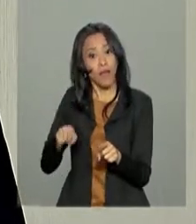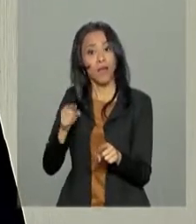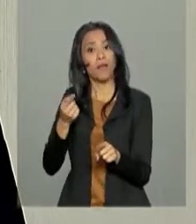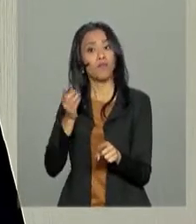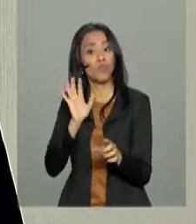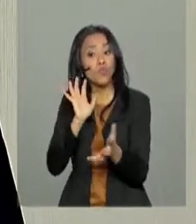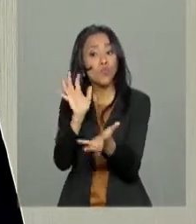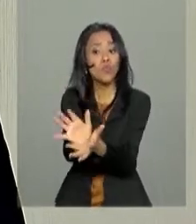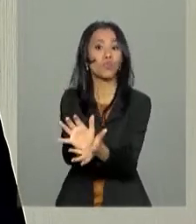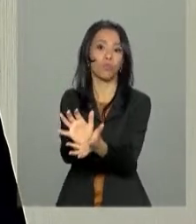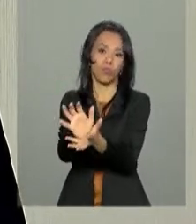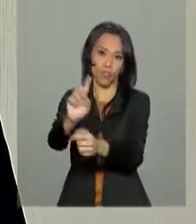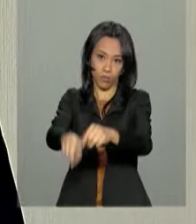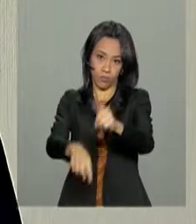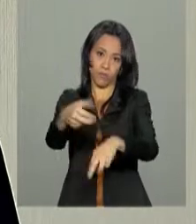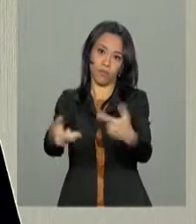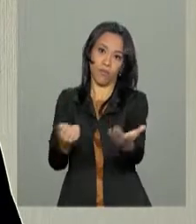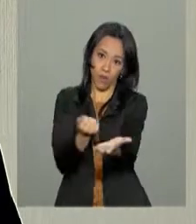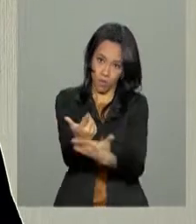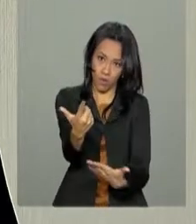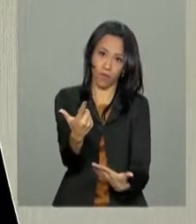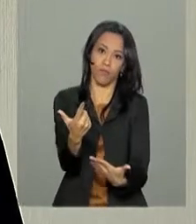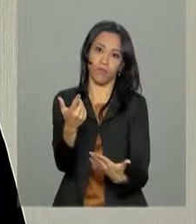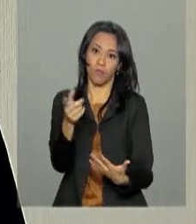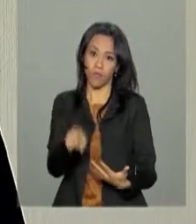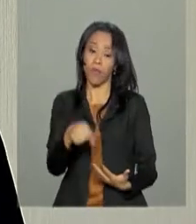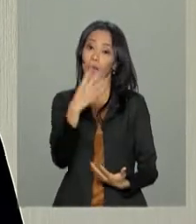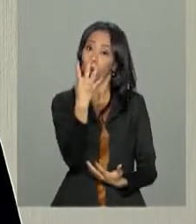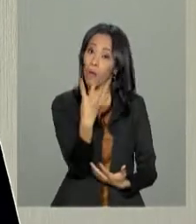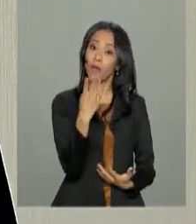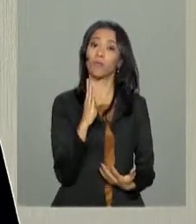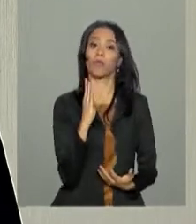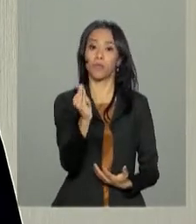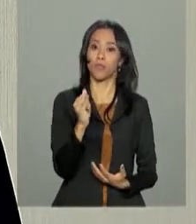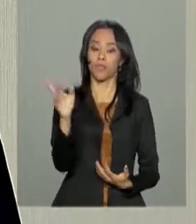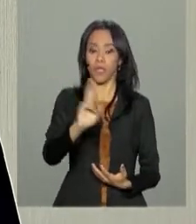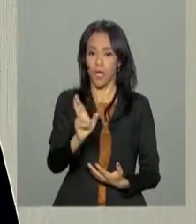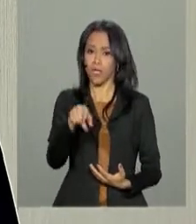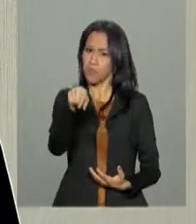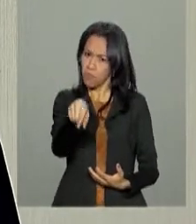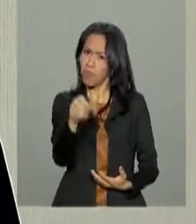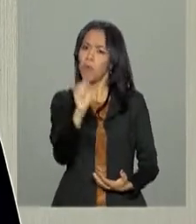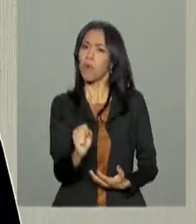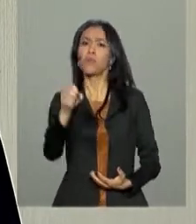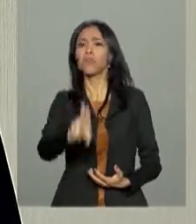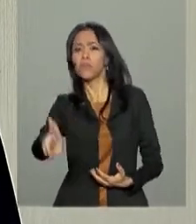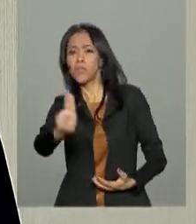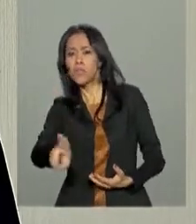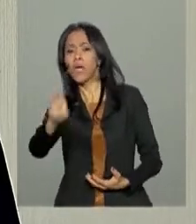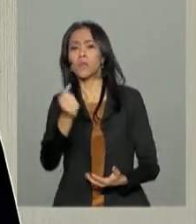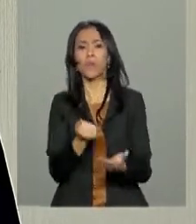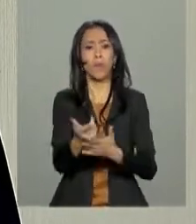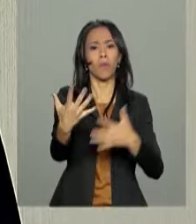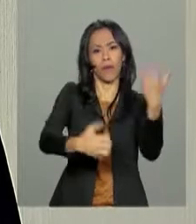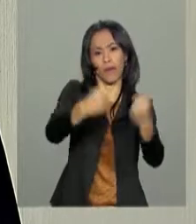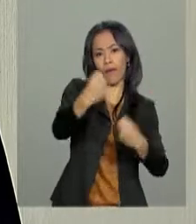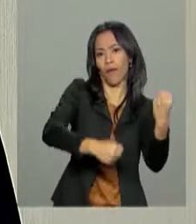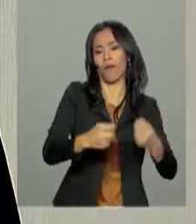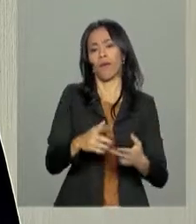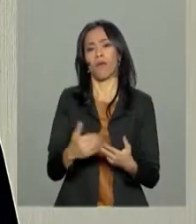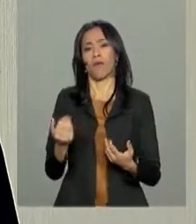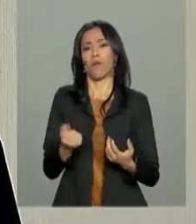certo grupo de equipamento então são quatro bilhões de reais pode ser usado para comprar viaturas coletes